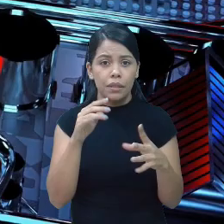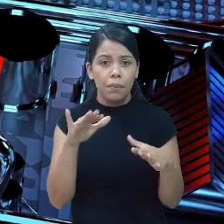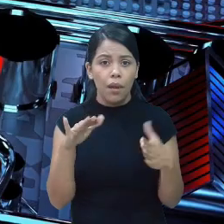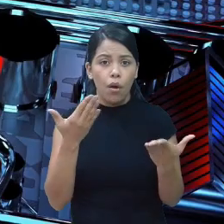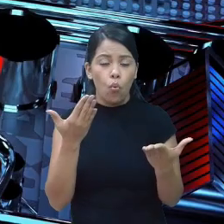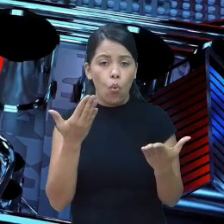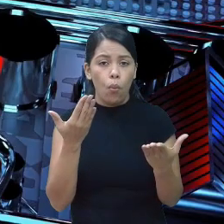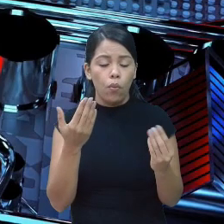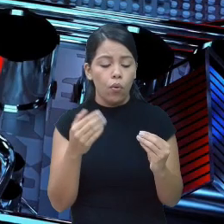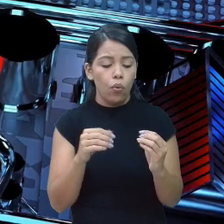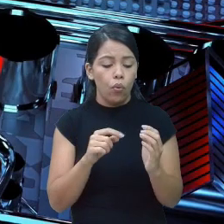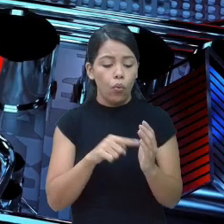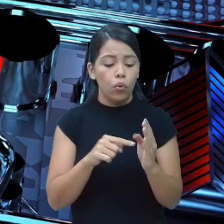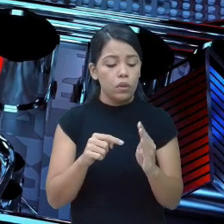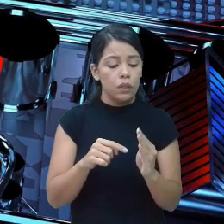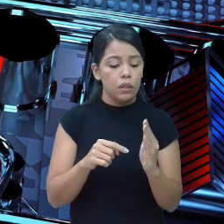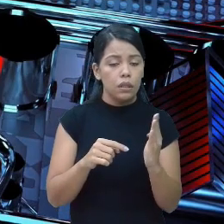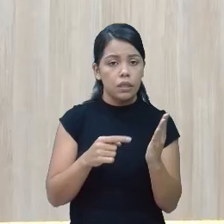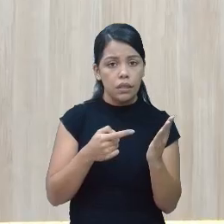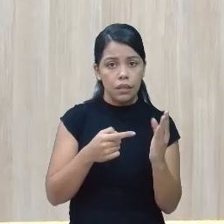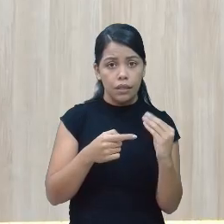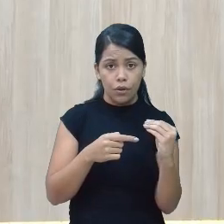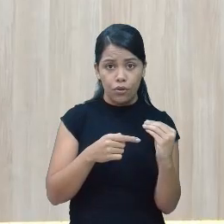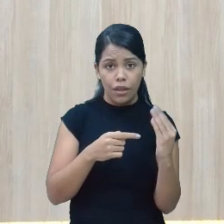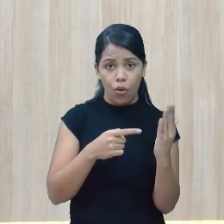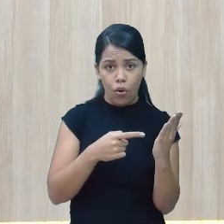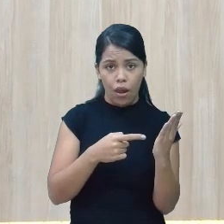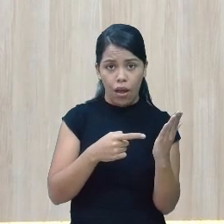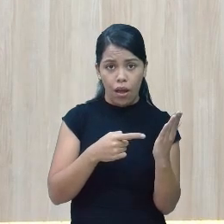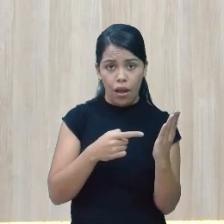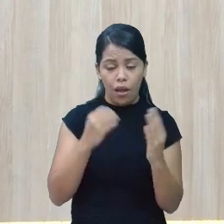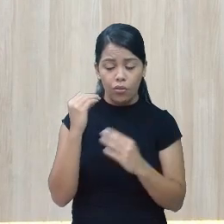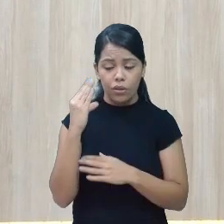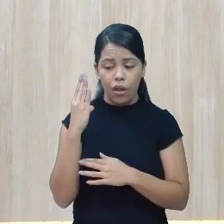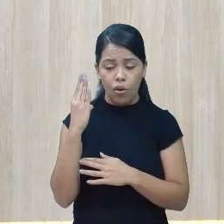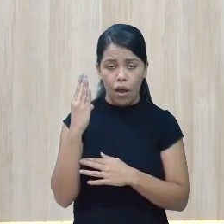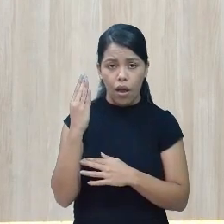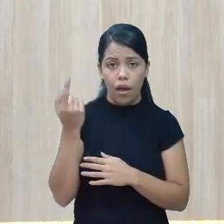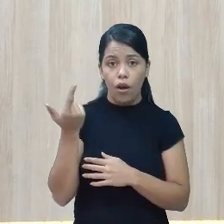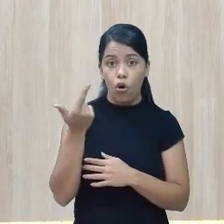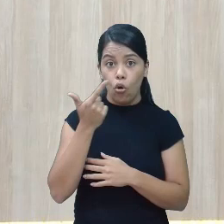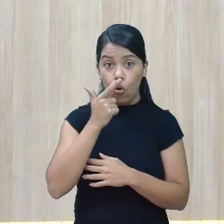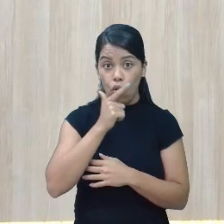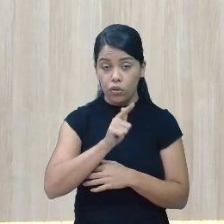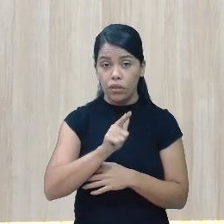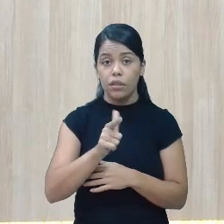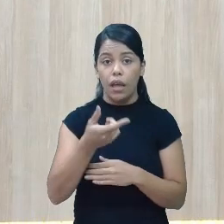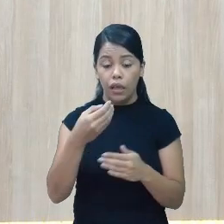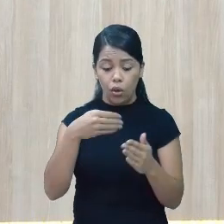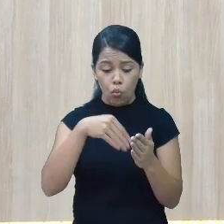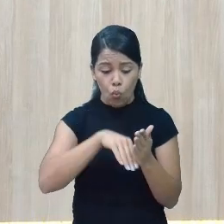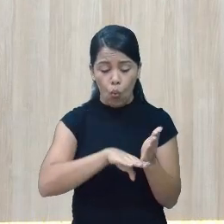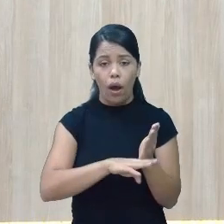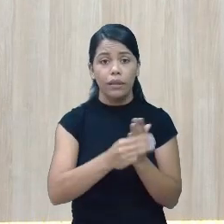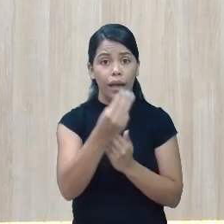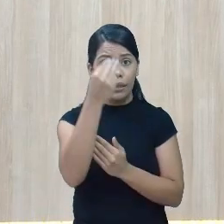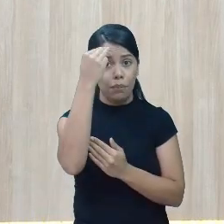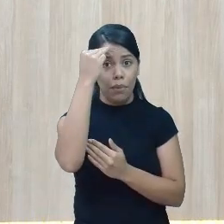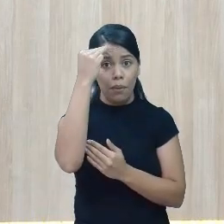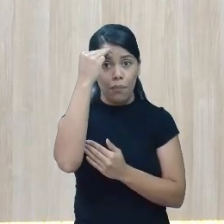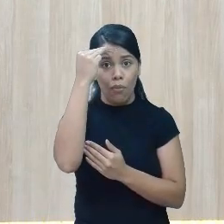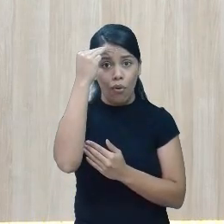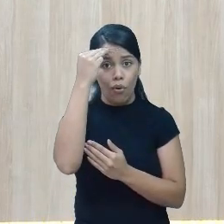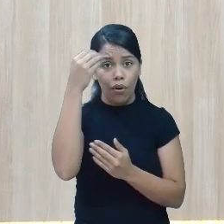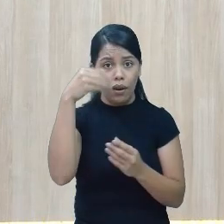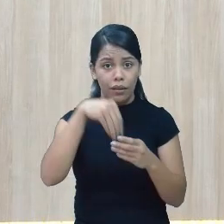celular e compara com isso daí. O que são 35 trilhões de gigabytes em comparação ao que tem de memória